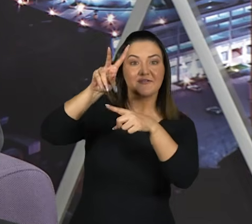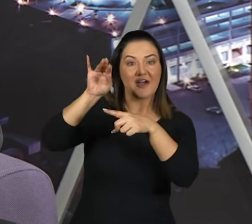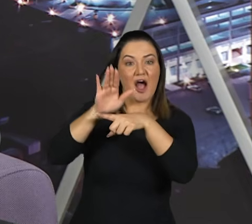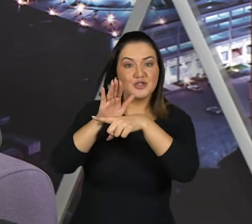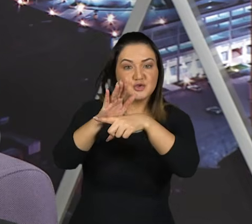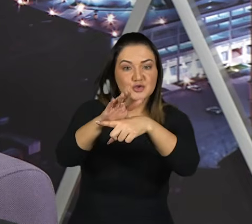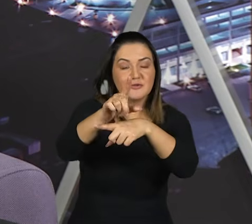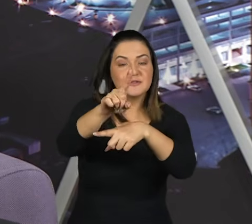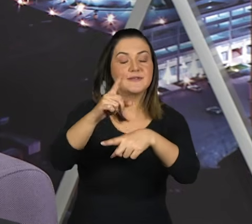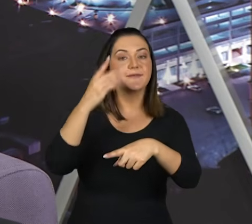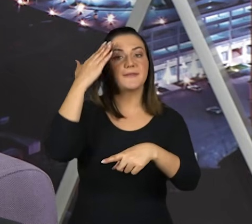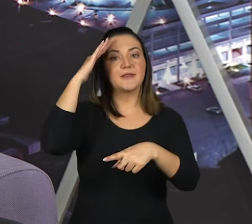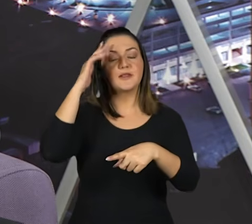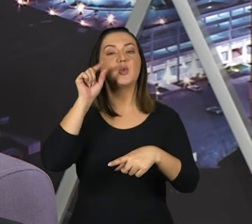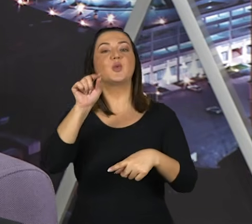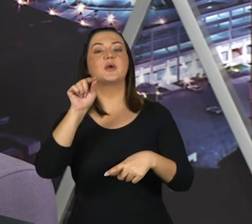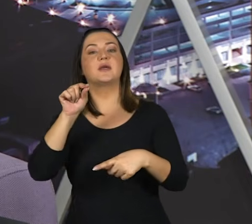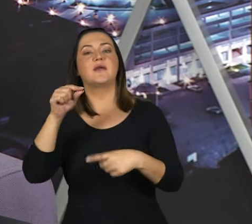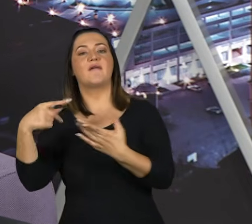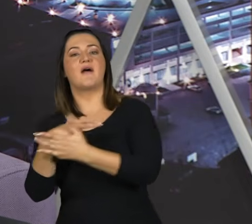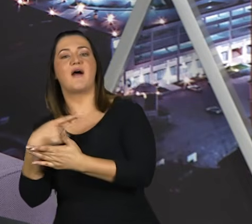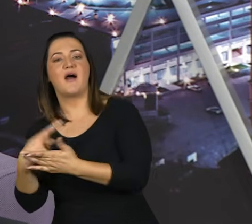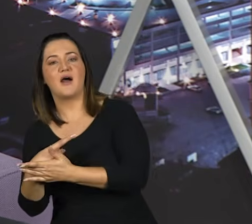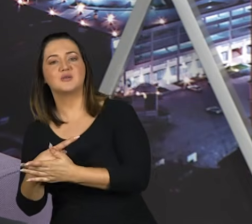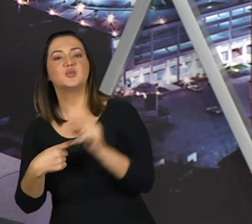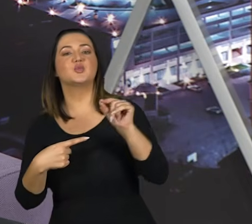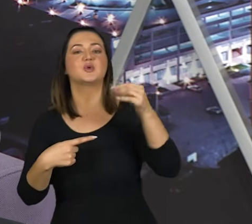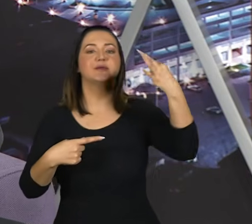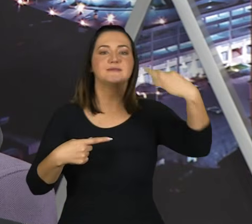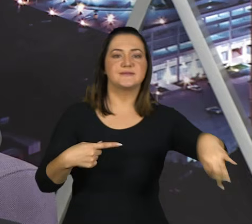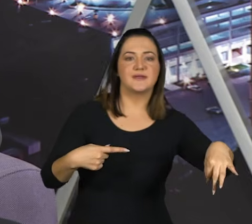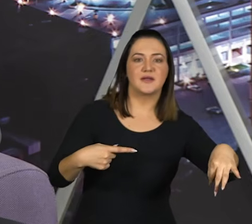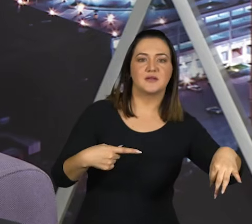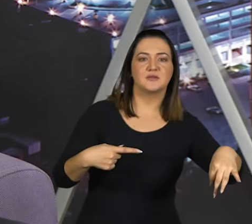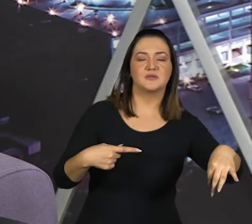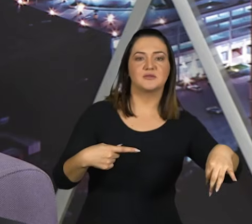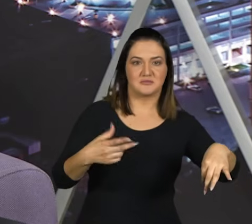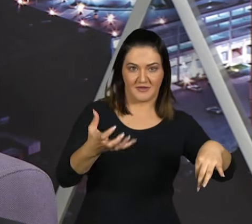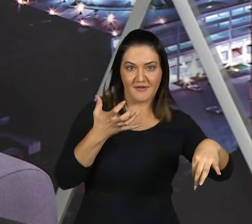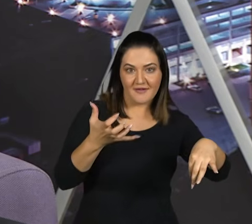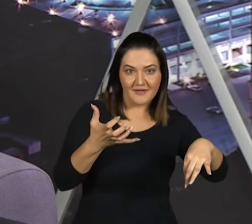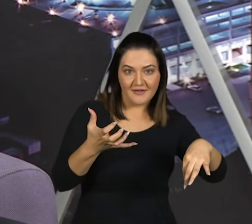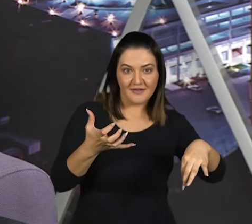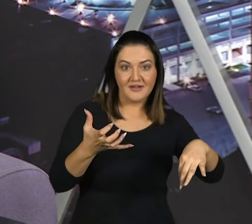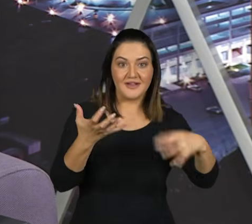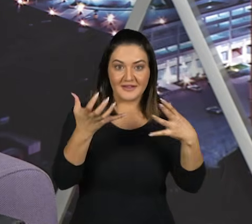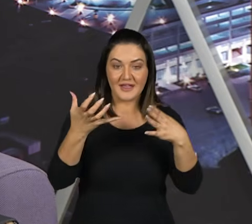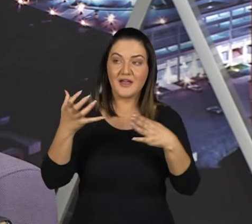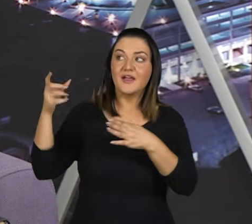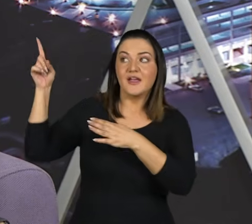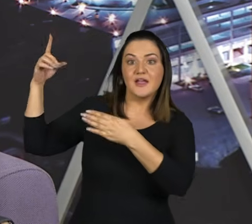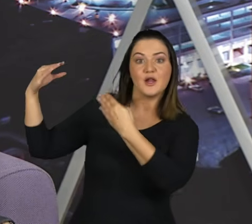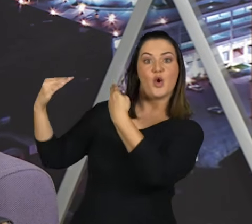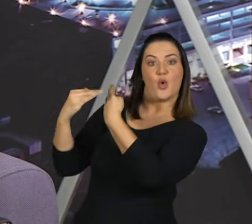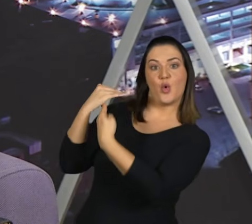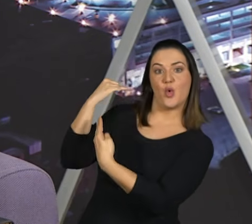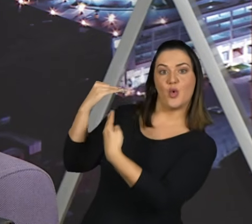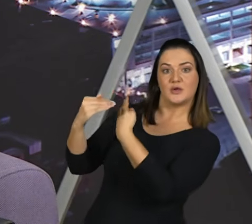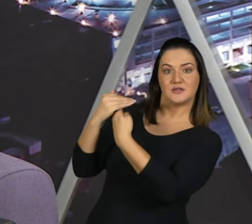te convence do pecado, da justiça e do juízo? Você quer andar sob a orientação